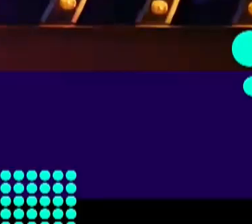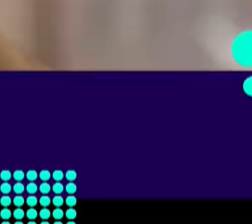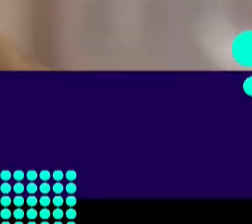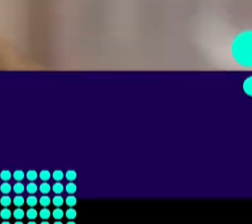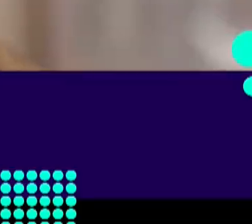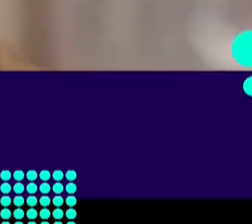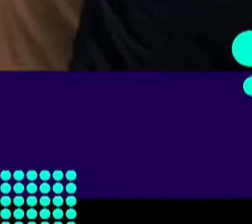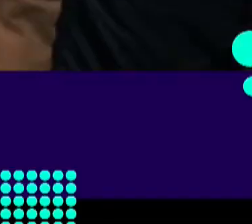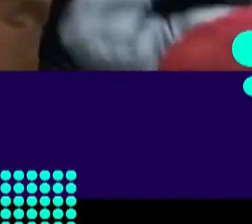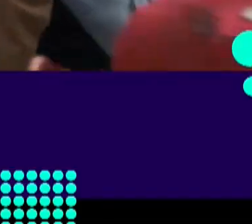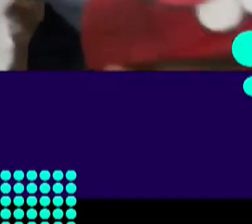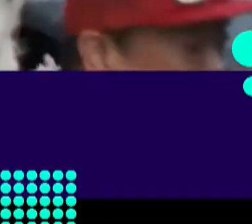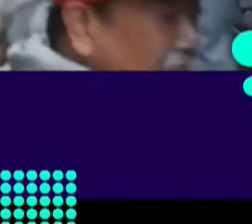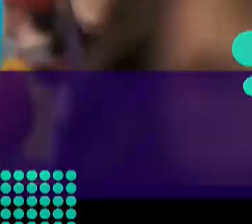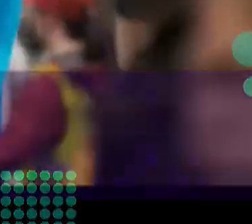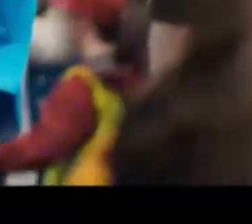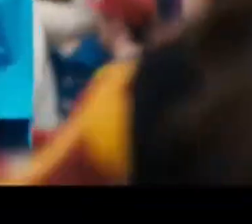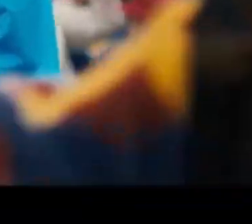is that they stay with you.